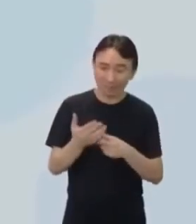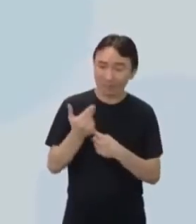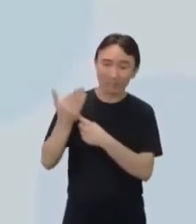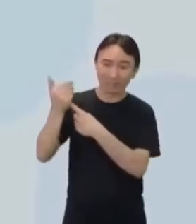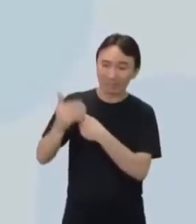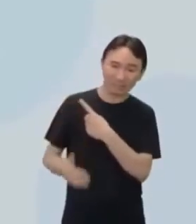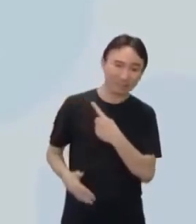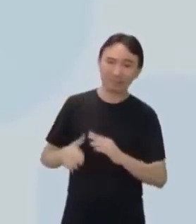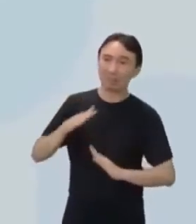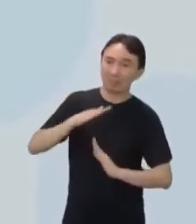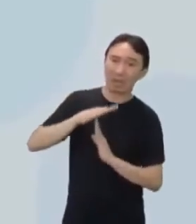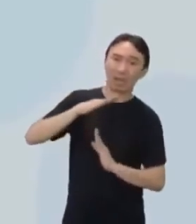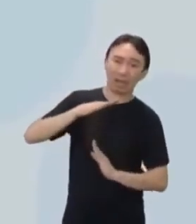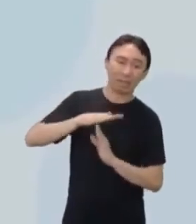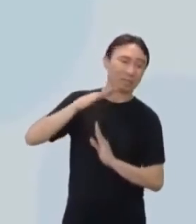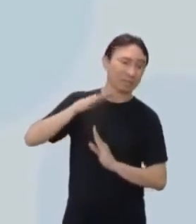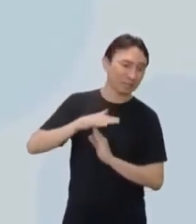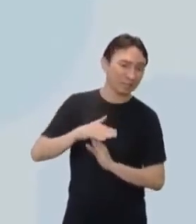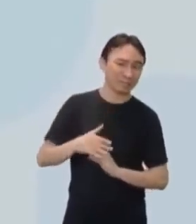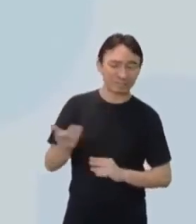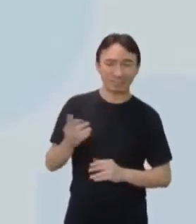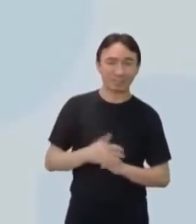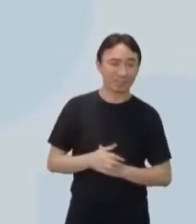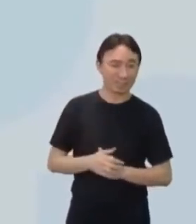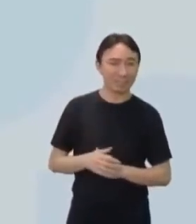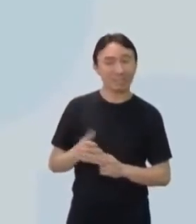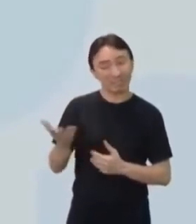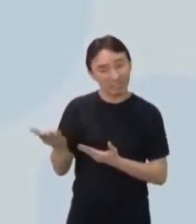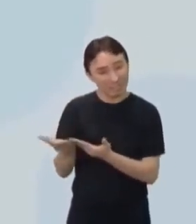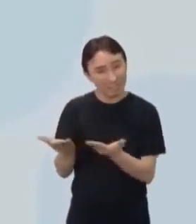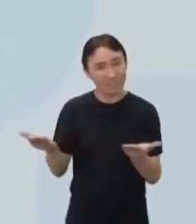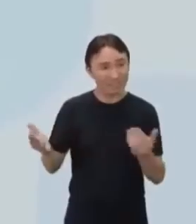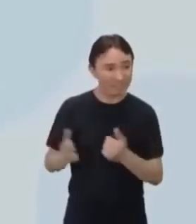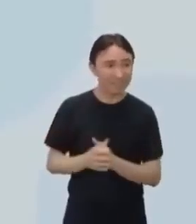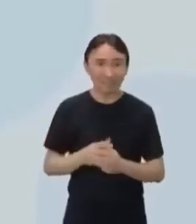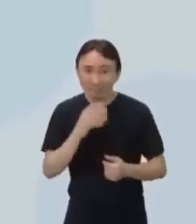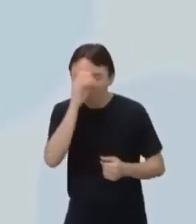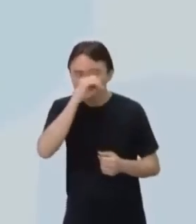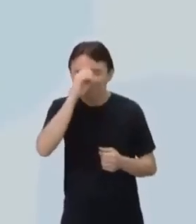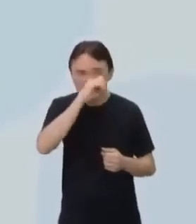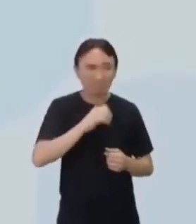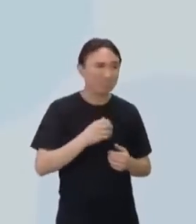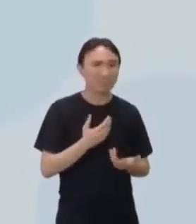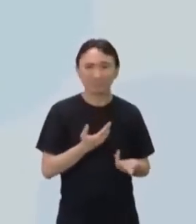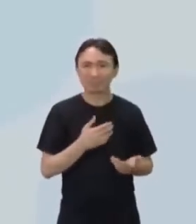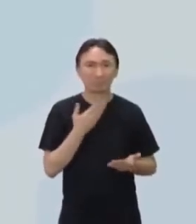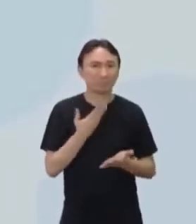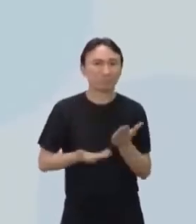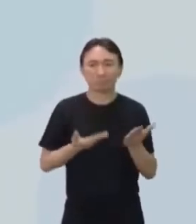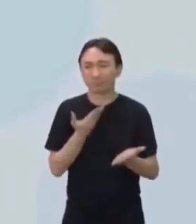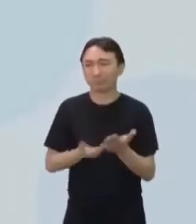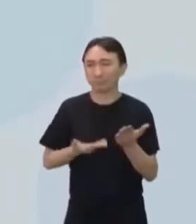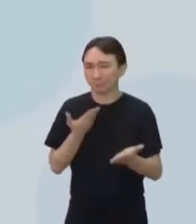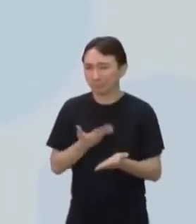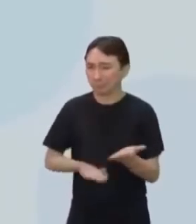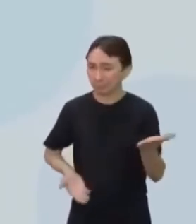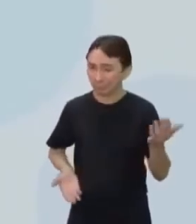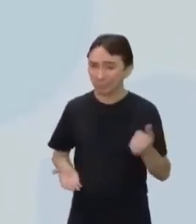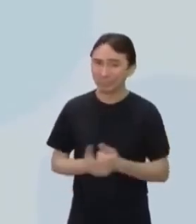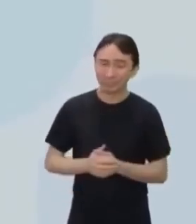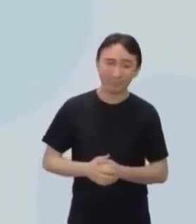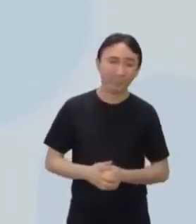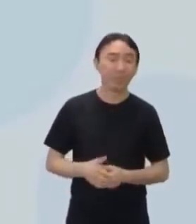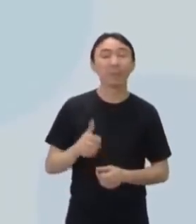atento para esses estudantes, que muitas vezes estão vindo com déficit de aprendizagem alto, né? Em relação a aspectos